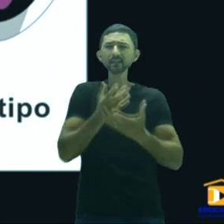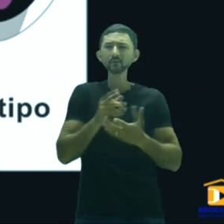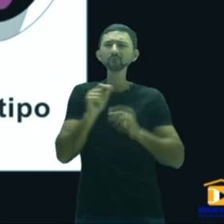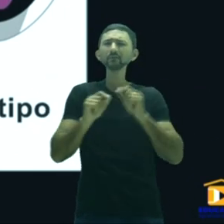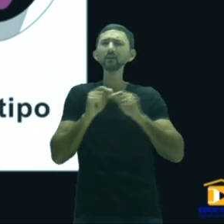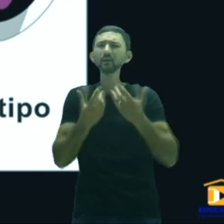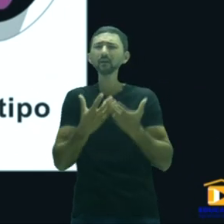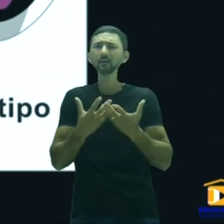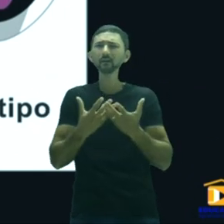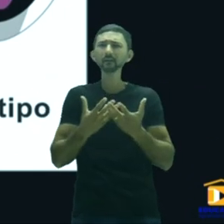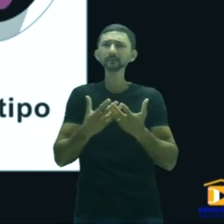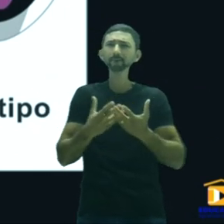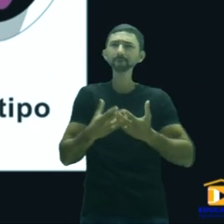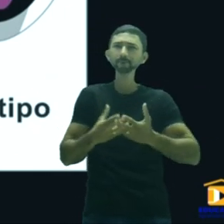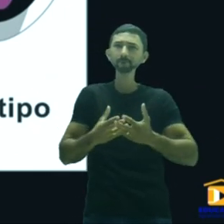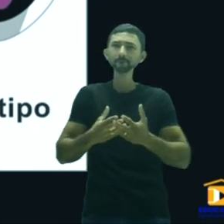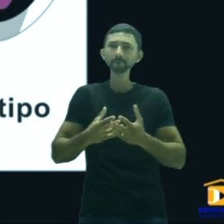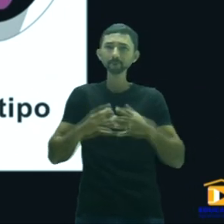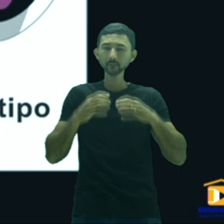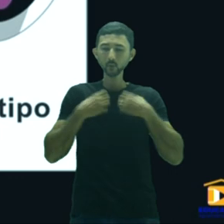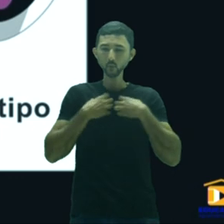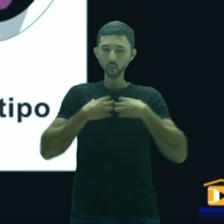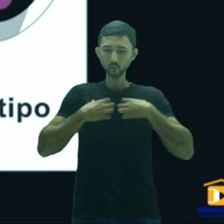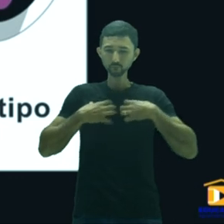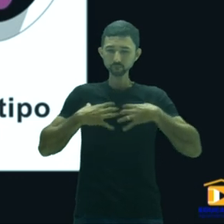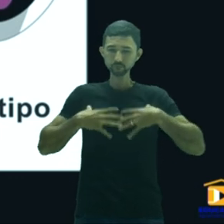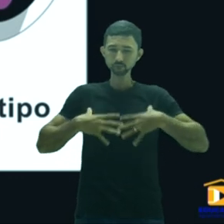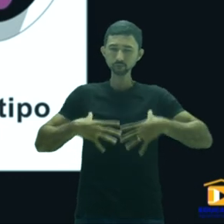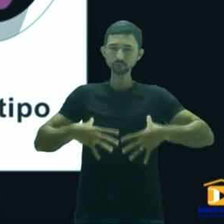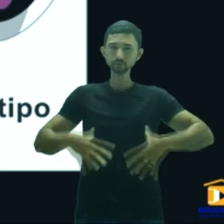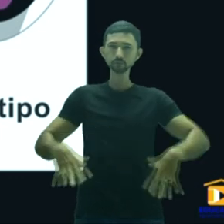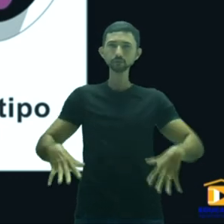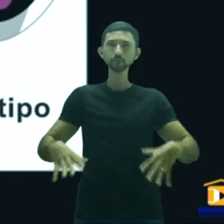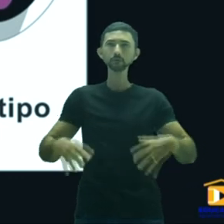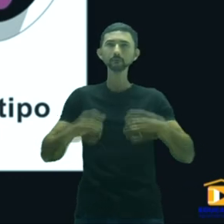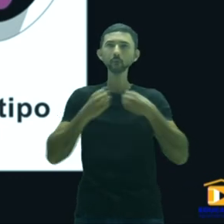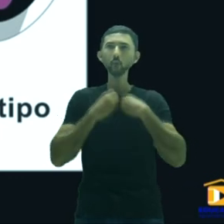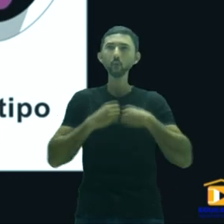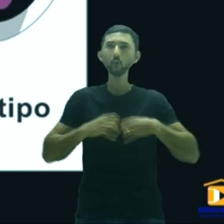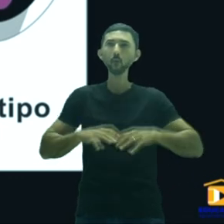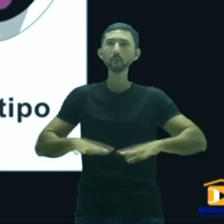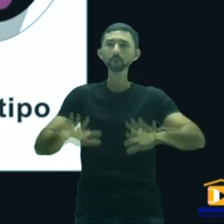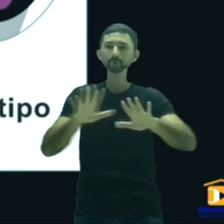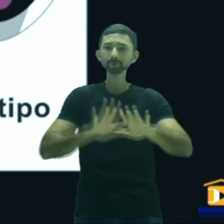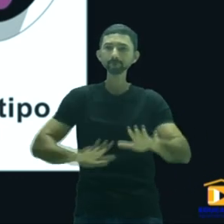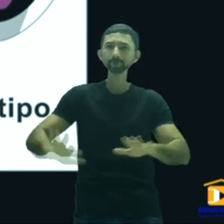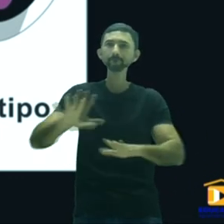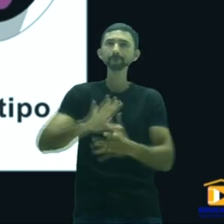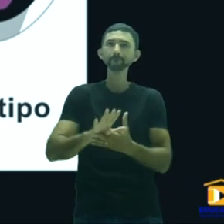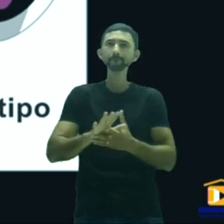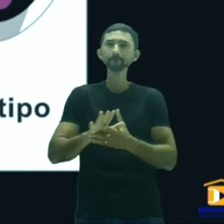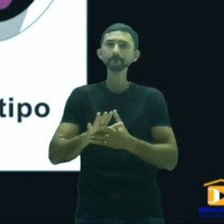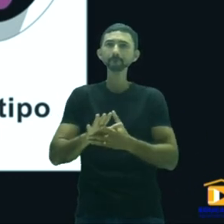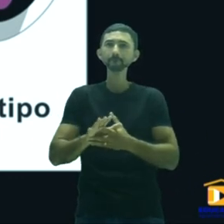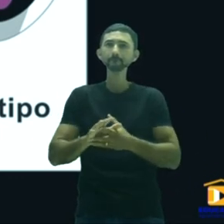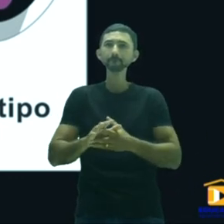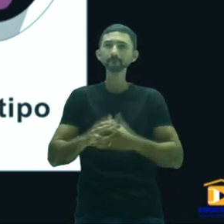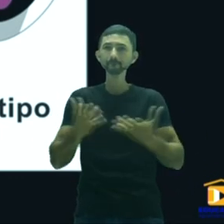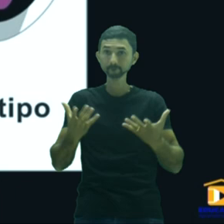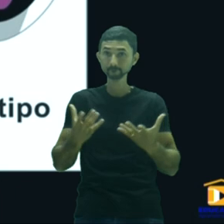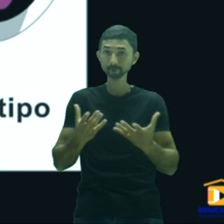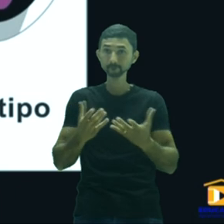mamífero ele perde calor? Nós, por exemplo, por onde é que nós perdemos calor para o meio? É pelas extremidades do seu